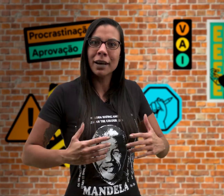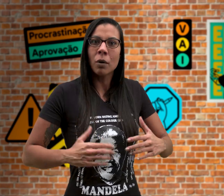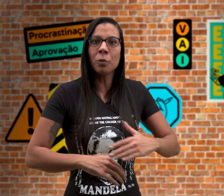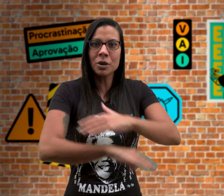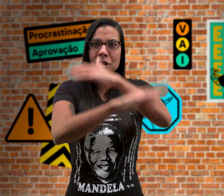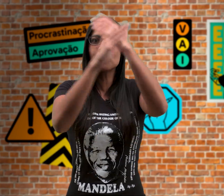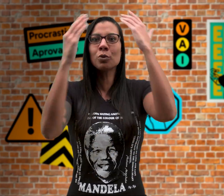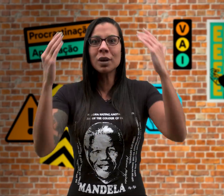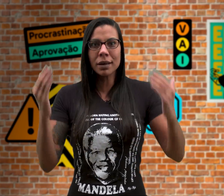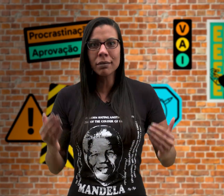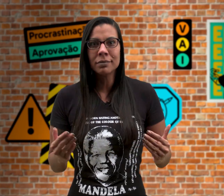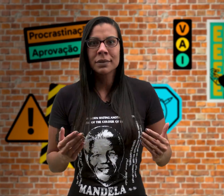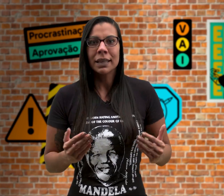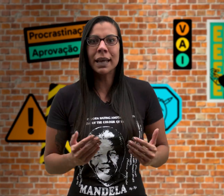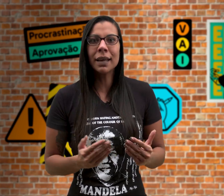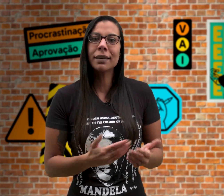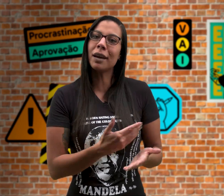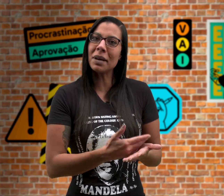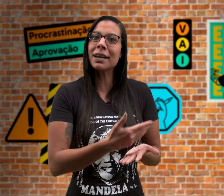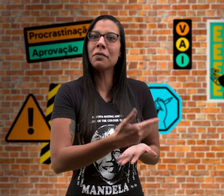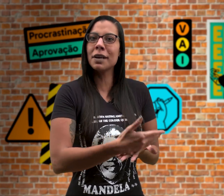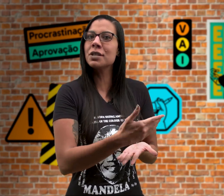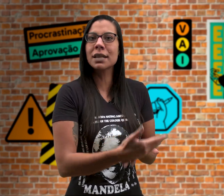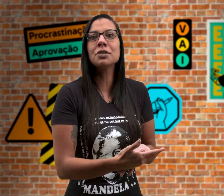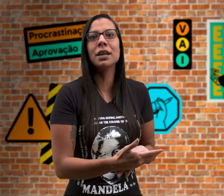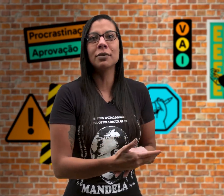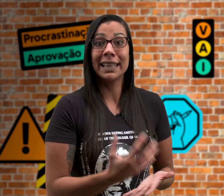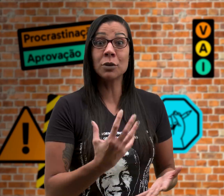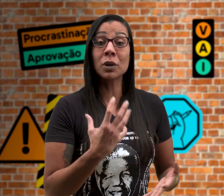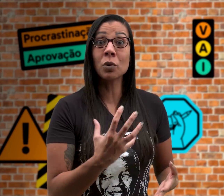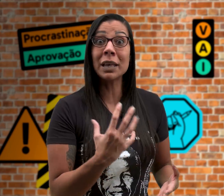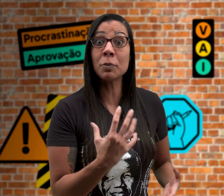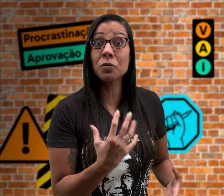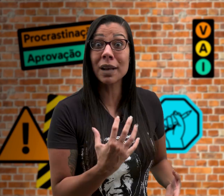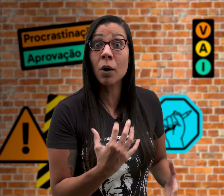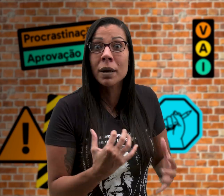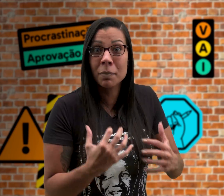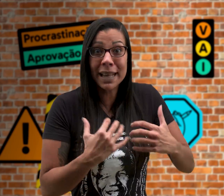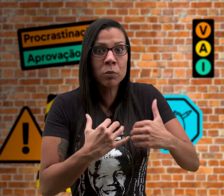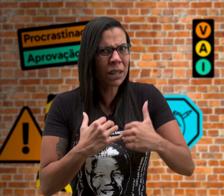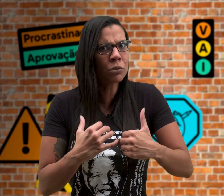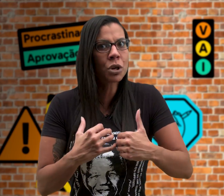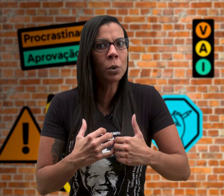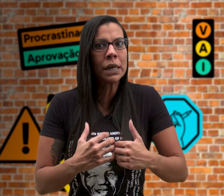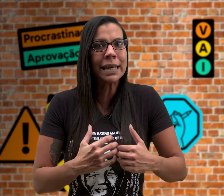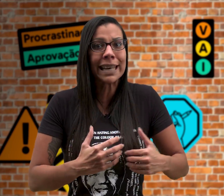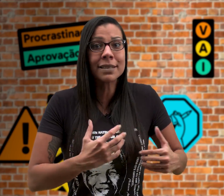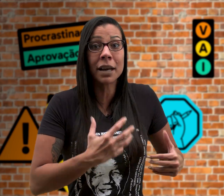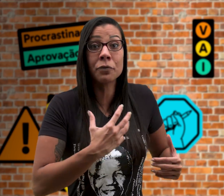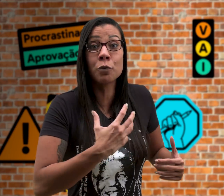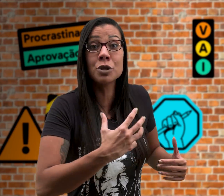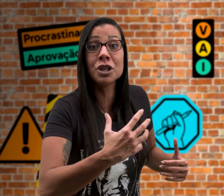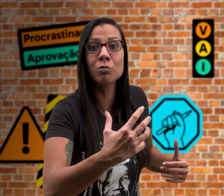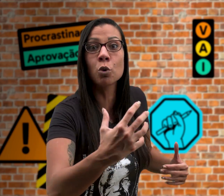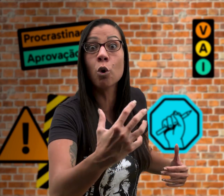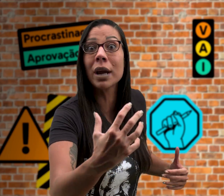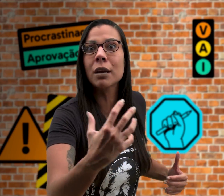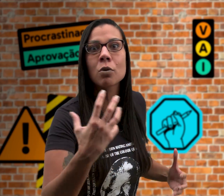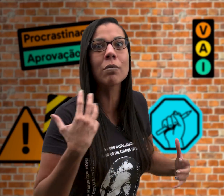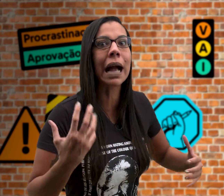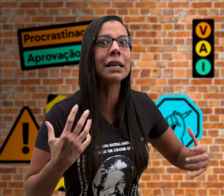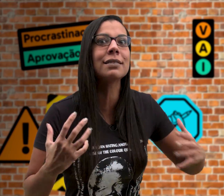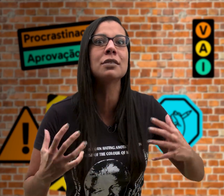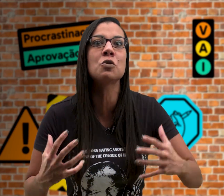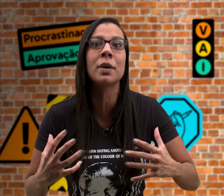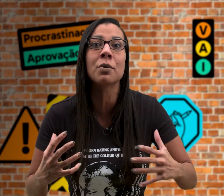ali mostrando tudo aquilo, né, que a América vai agir daquele jeito. Tanto que no clipe, no final, me dá um tanto de agonia que ele sai fugindo,